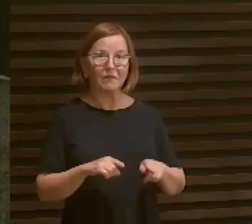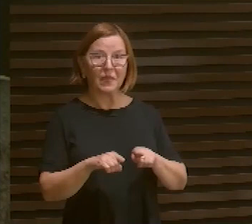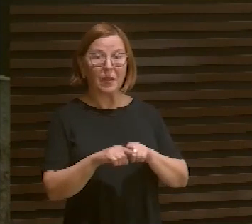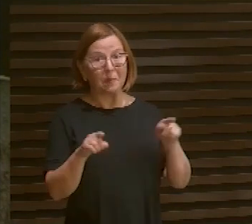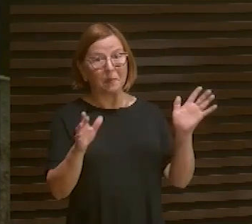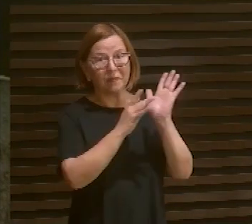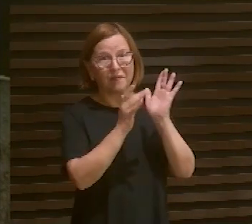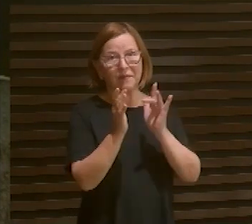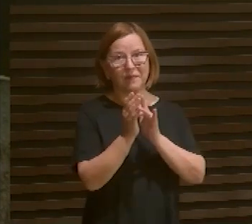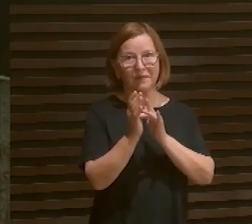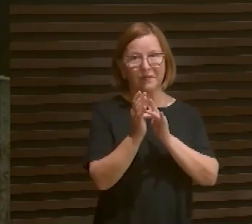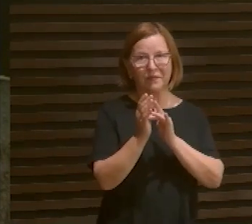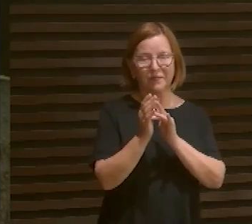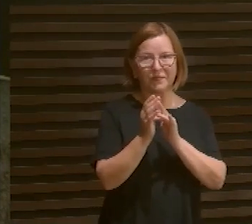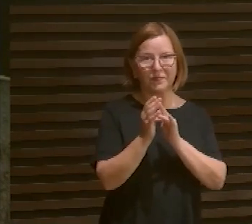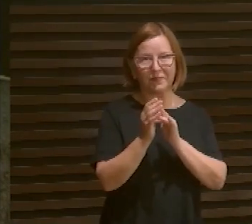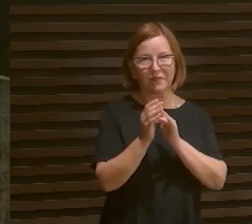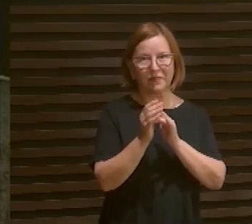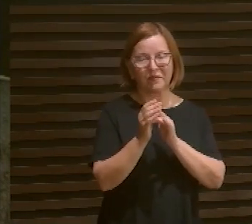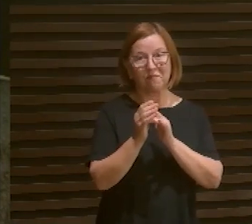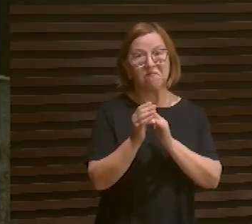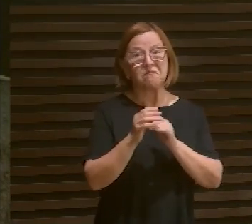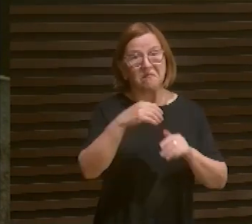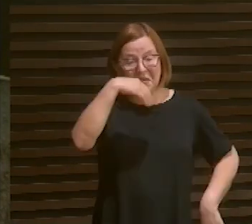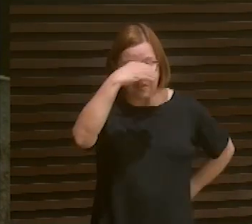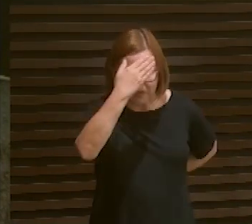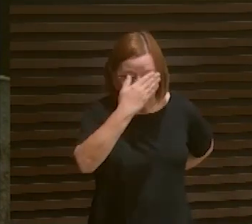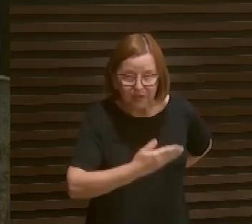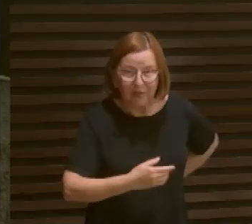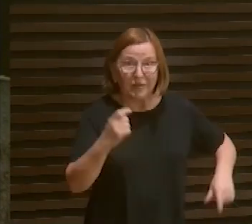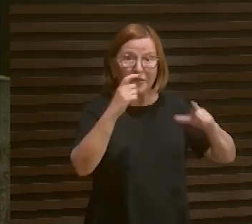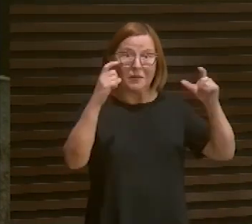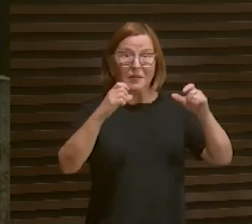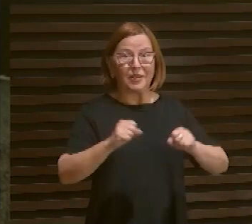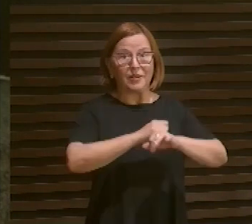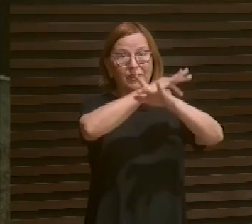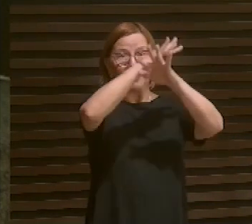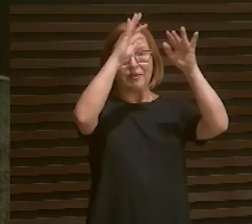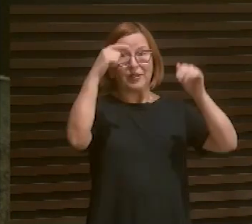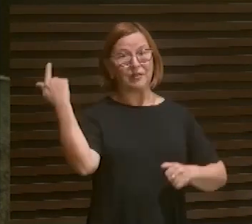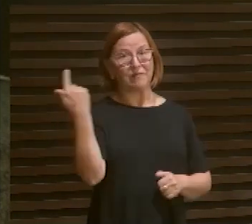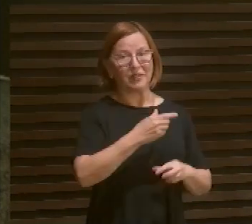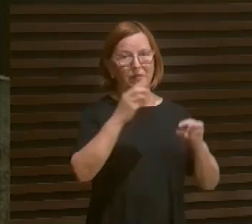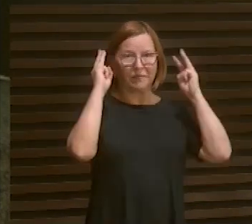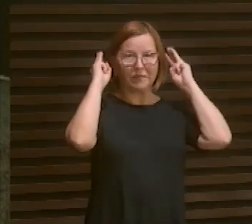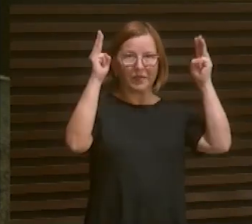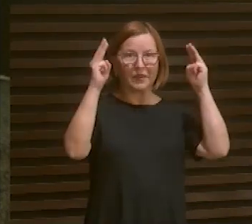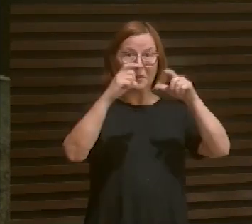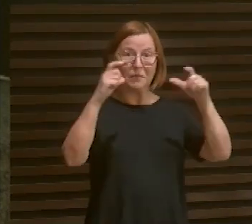Jesus, todavia, tem sido considerado digno de tanto maior glória do que Moisés, quanto